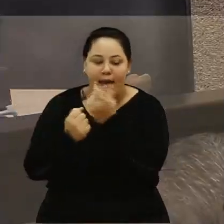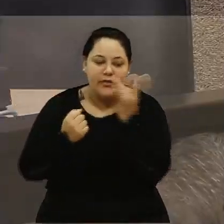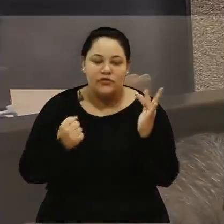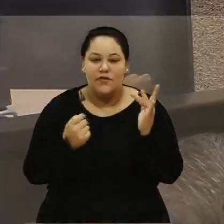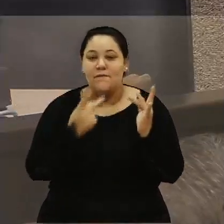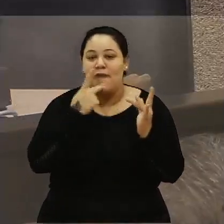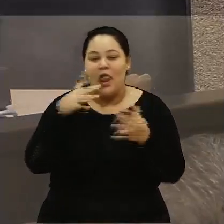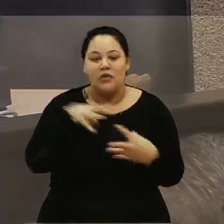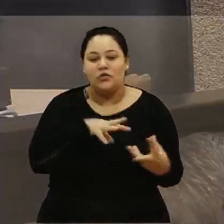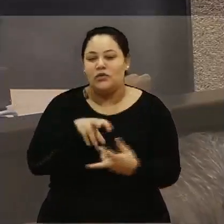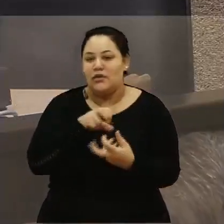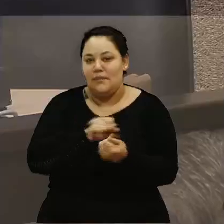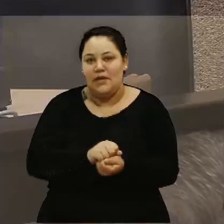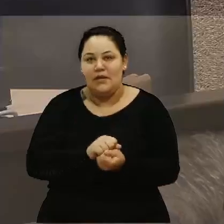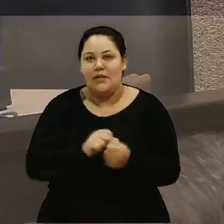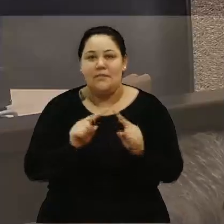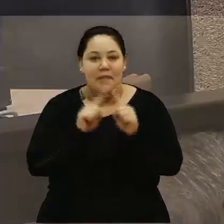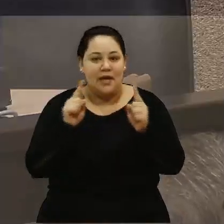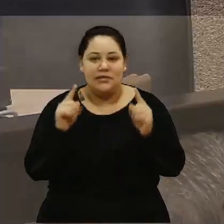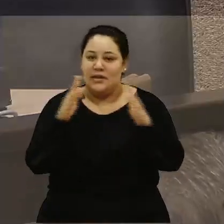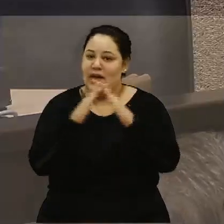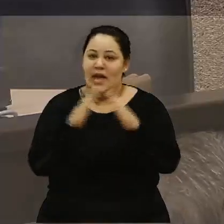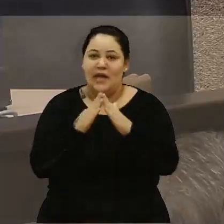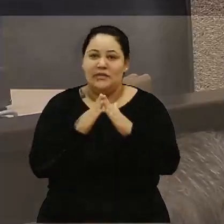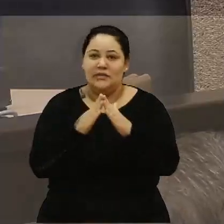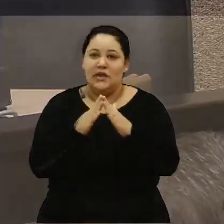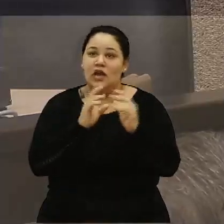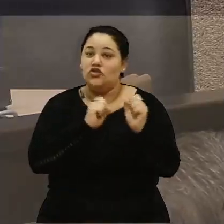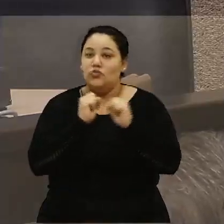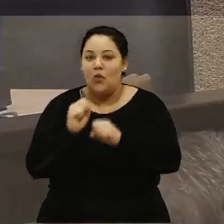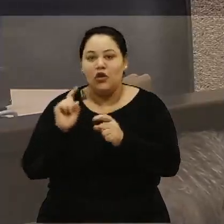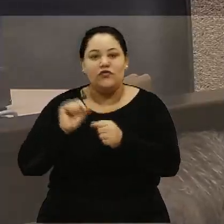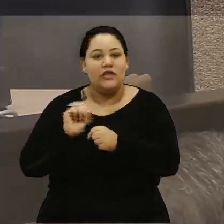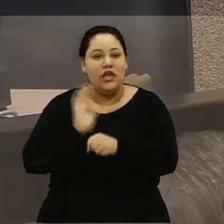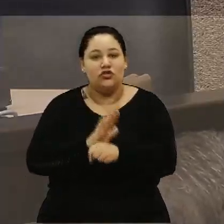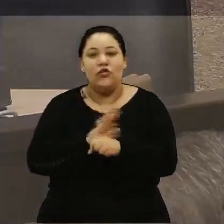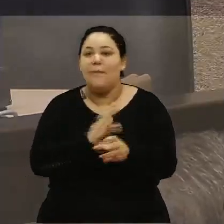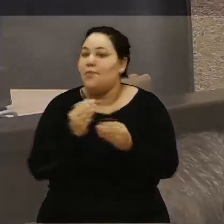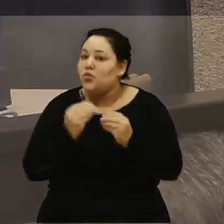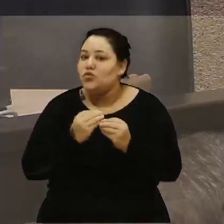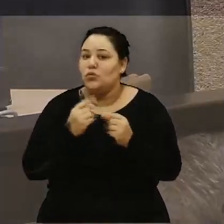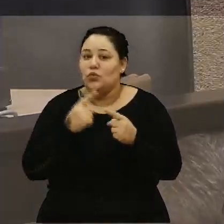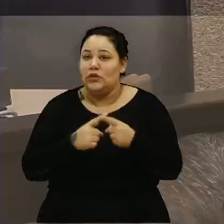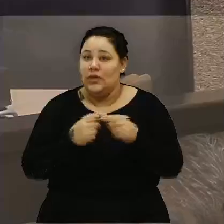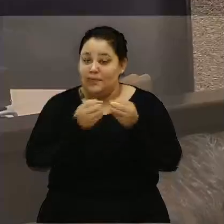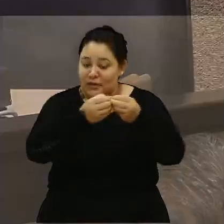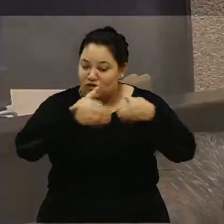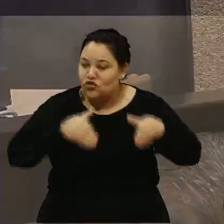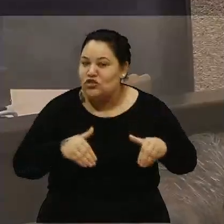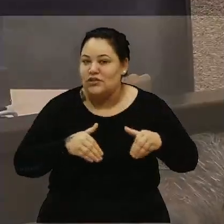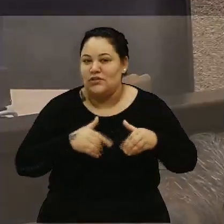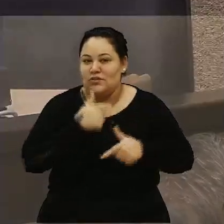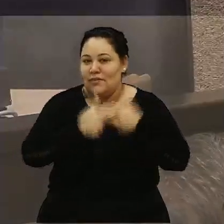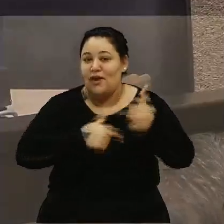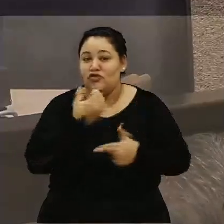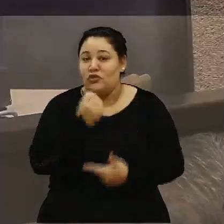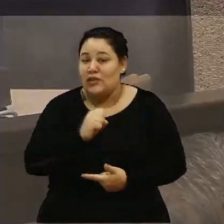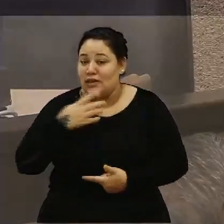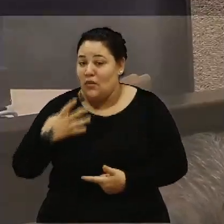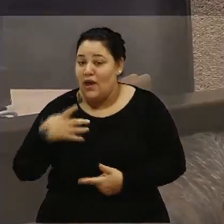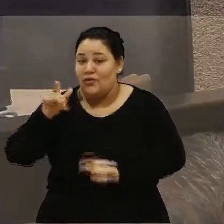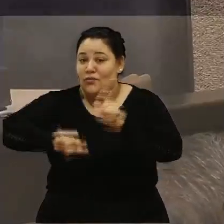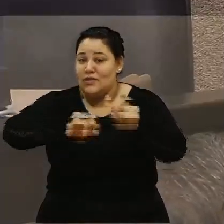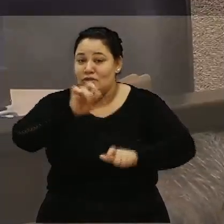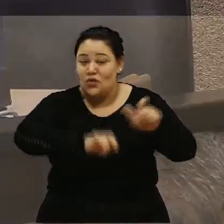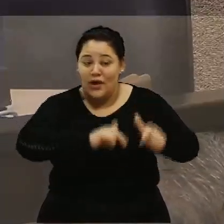em sustentabilidade, mas em casa a gente pode fazer muito. E lá inviabiliza o trabalho de 84 pessoas que